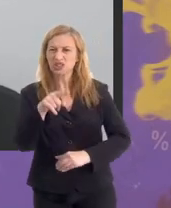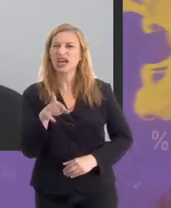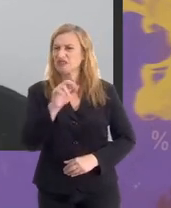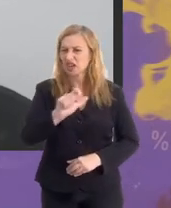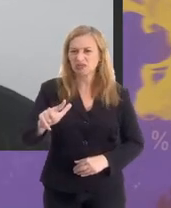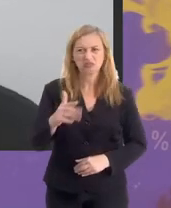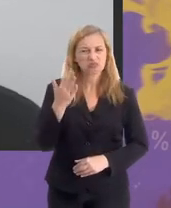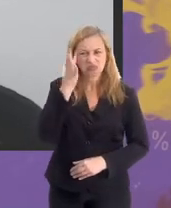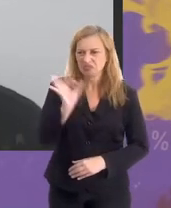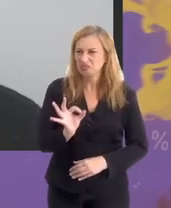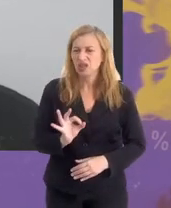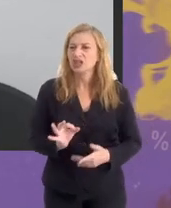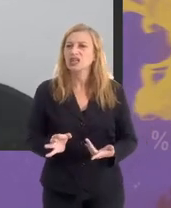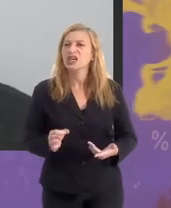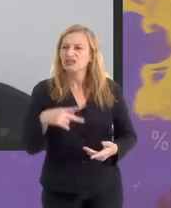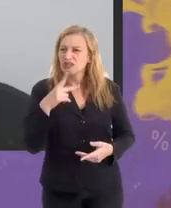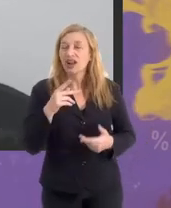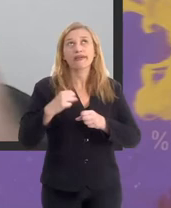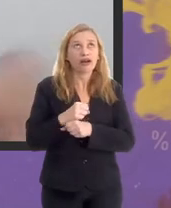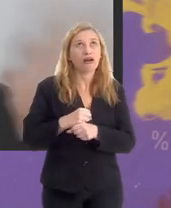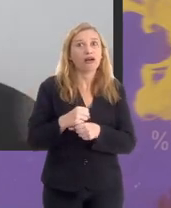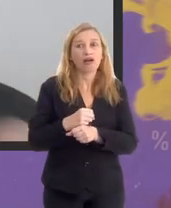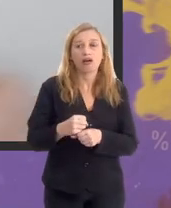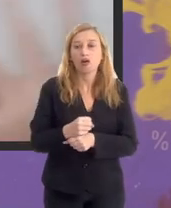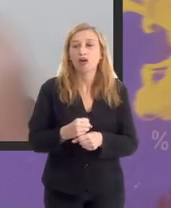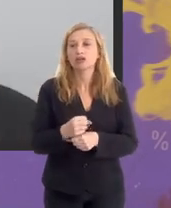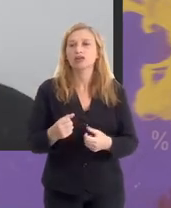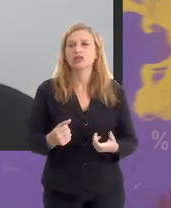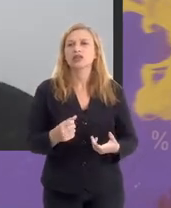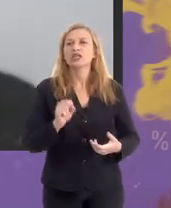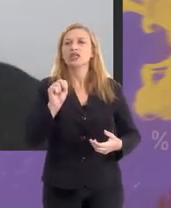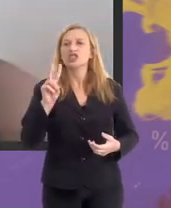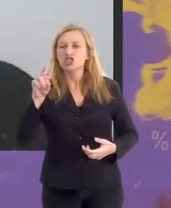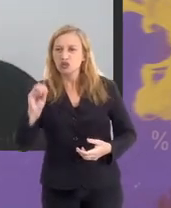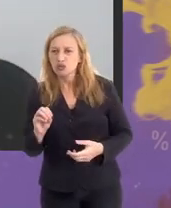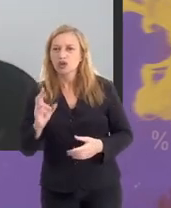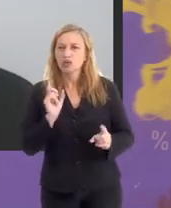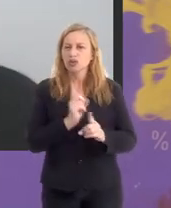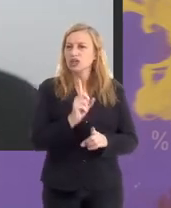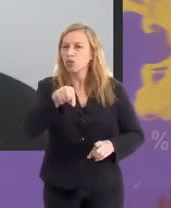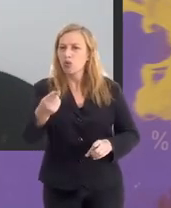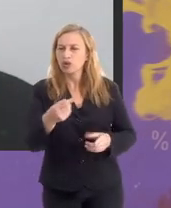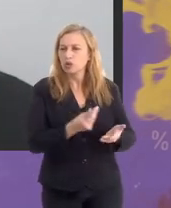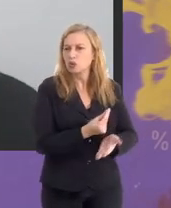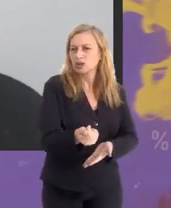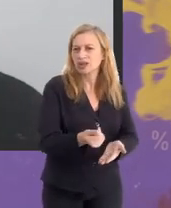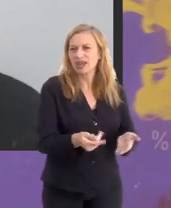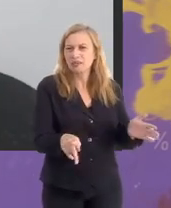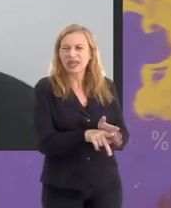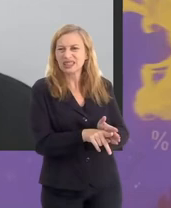não vou deixar a mente viu ficou muito Padre fala sobre isso há vários anos Rua Silva o clube que tem contrato o